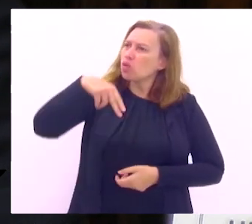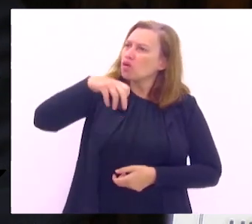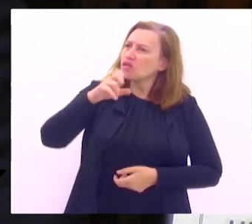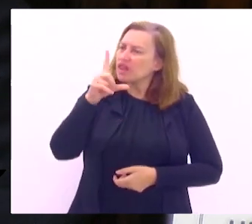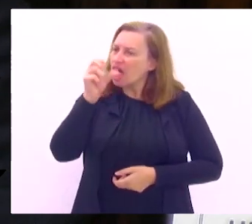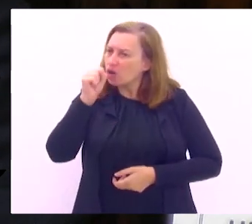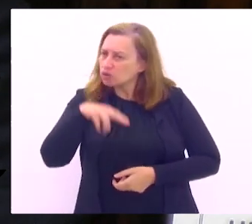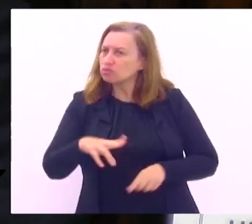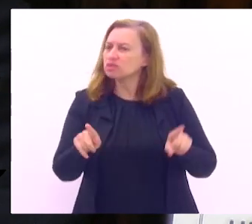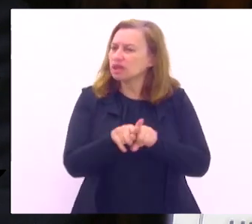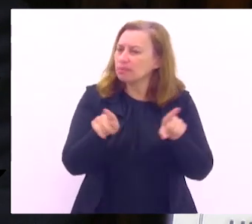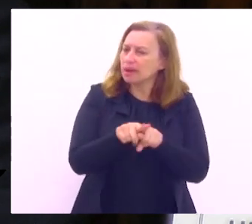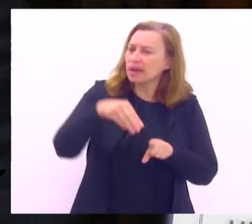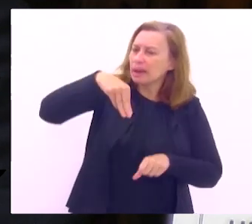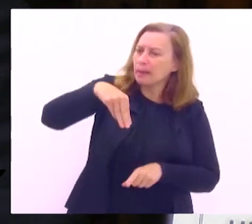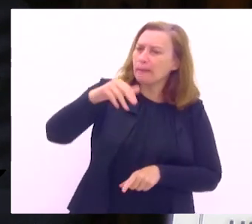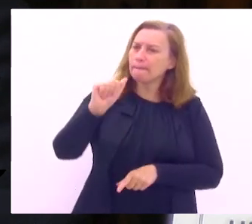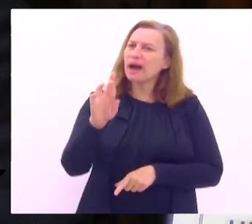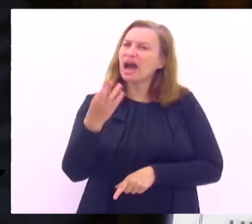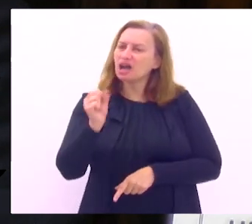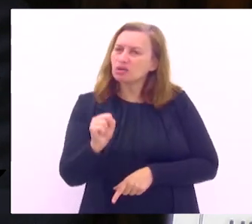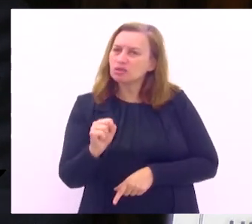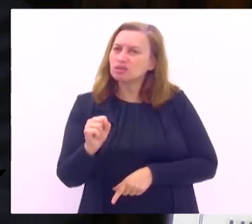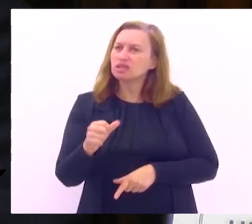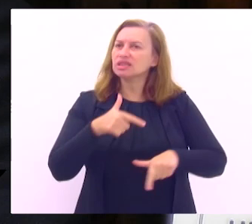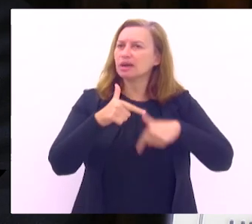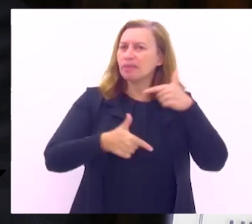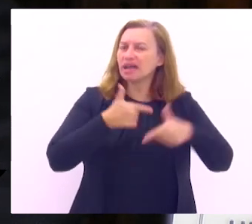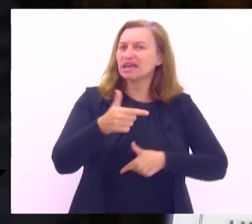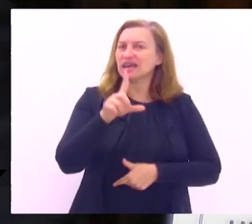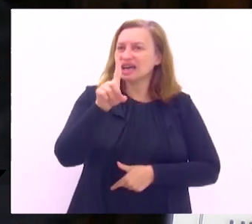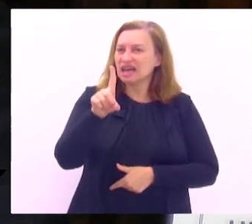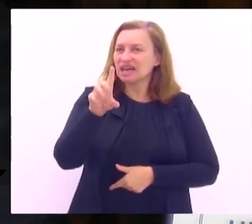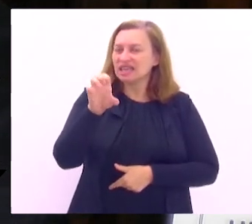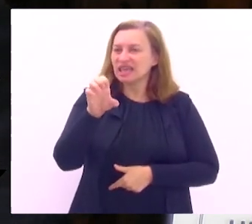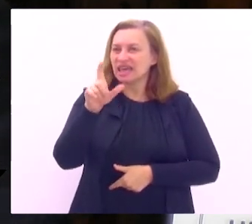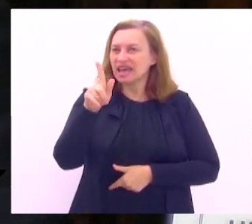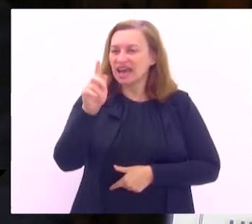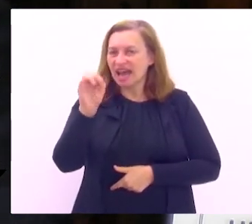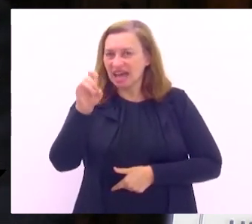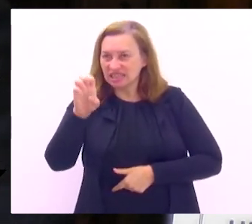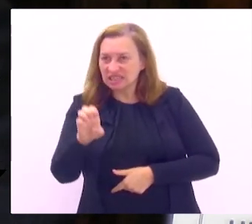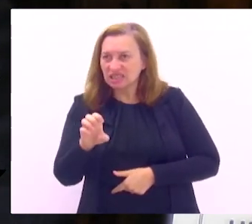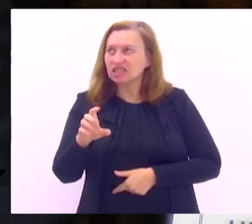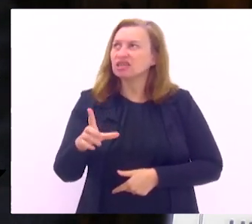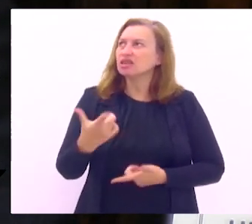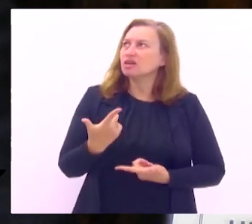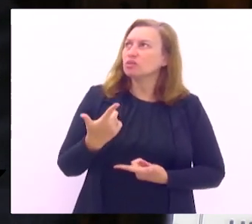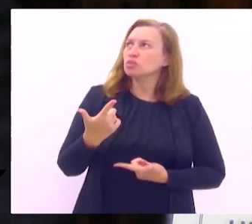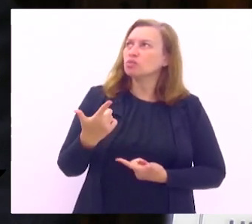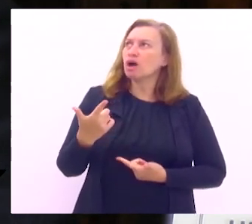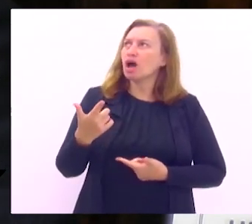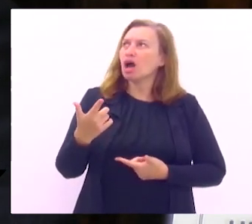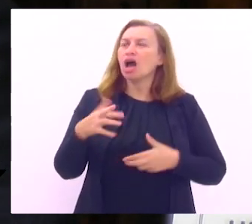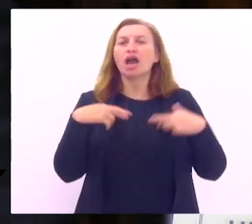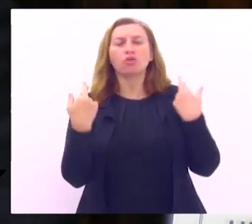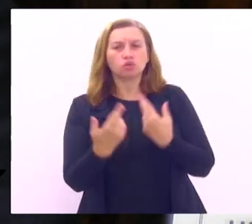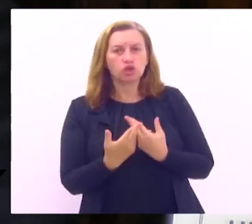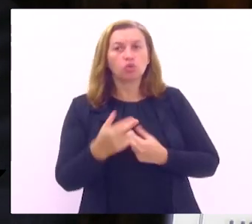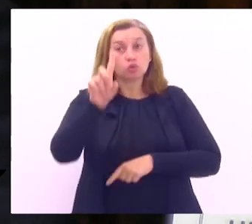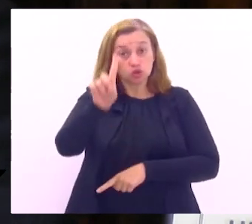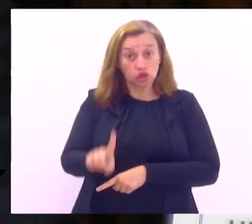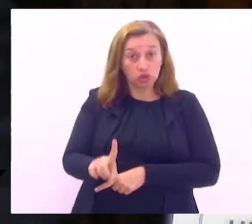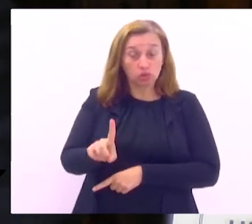professor Marcos, que trabalha no Degase, tivemos uma reunião com o diretor do Degase. E uma das